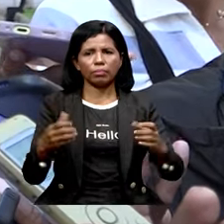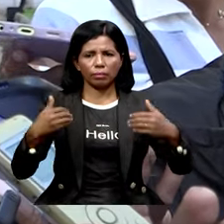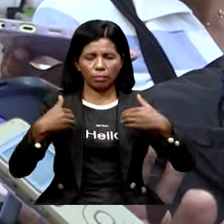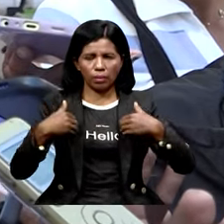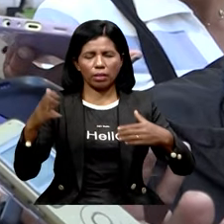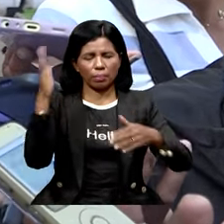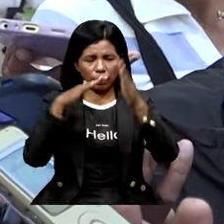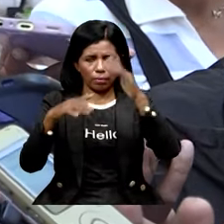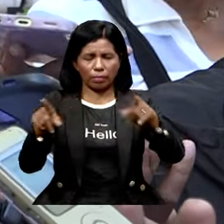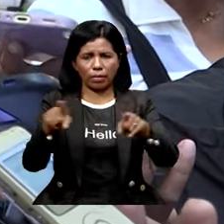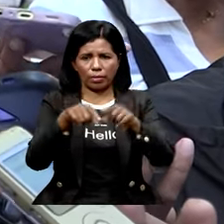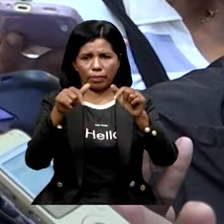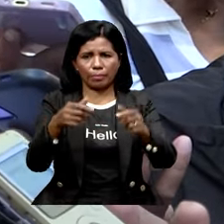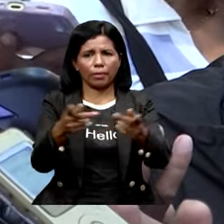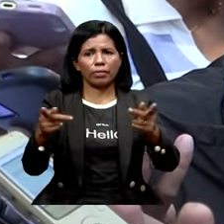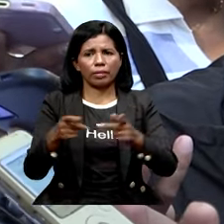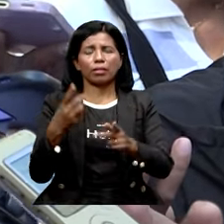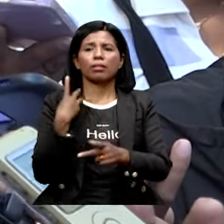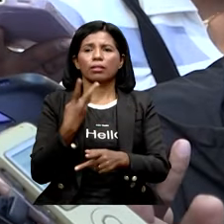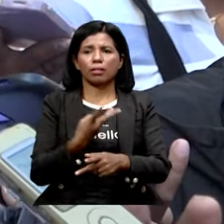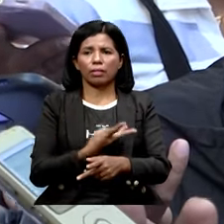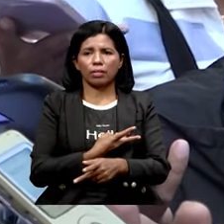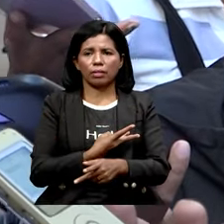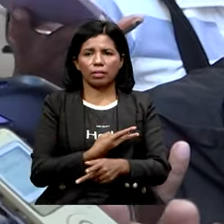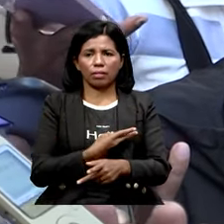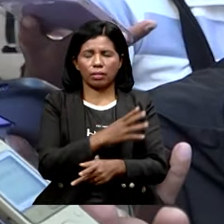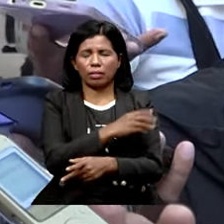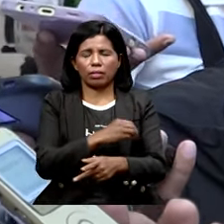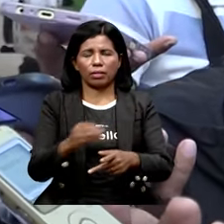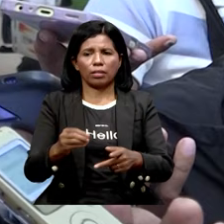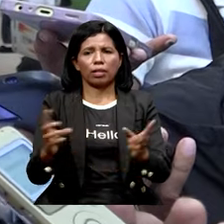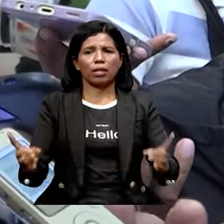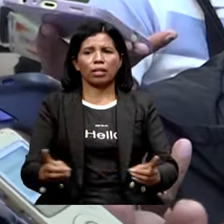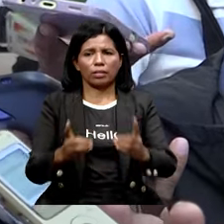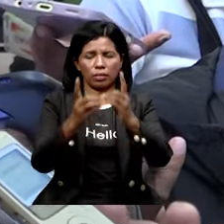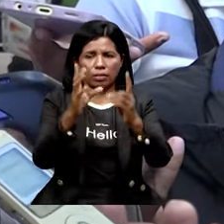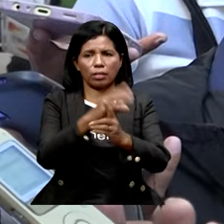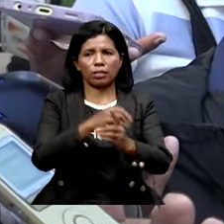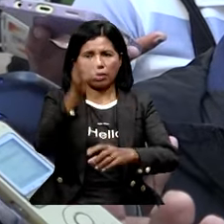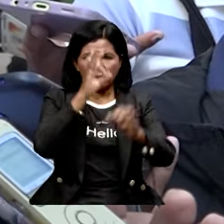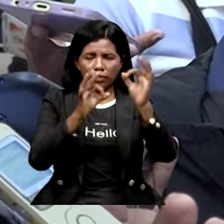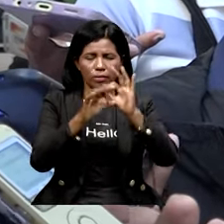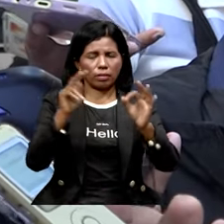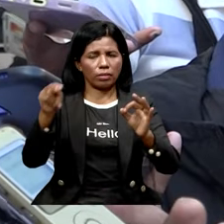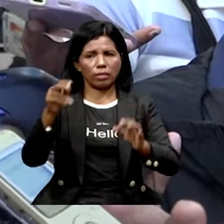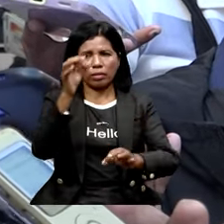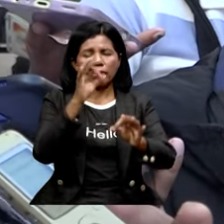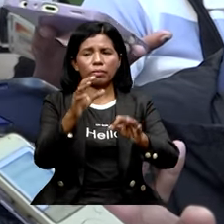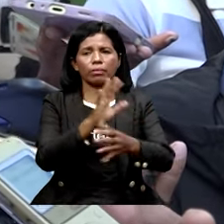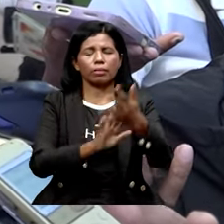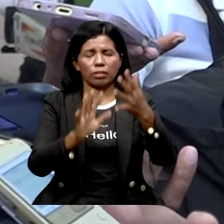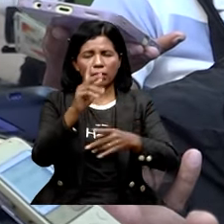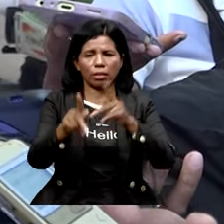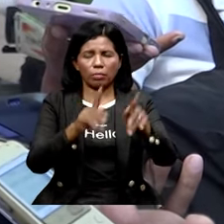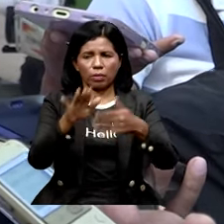dan sanemos, e li o ambiente da nebeta, e a baba soro festa, e tenha fia rinian, festa povo rinian, e tenha por